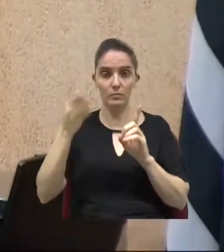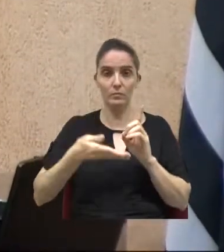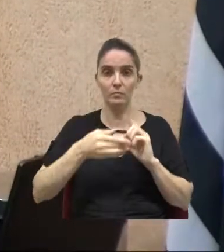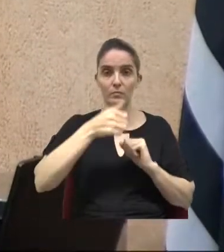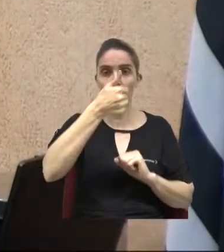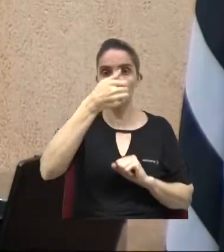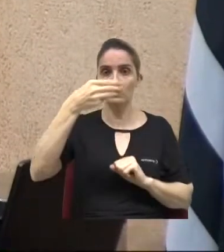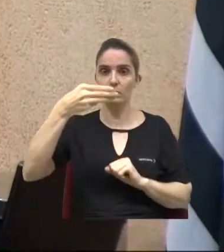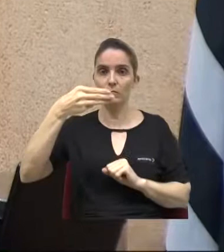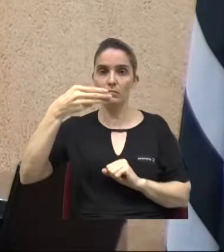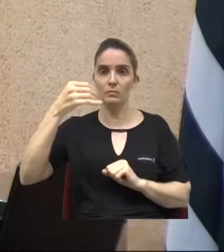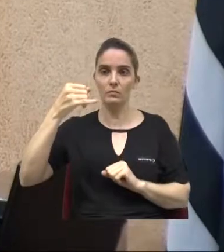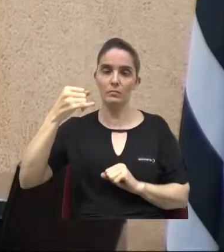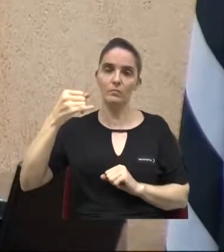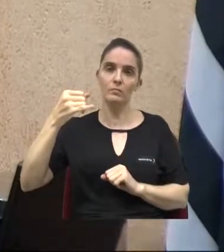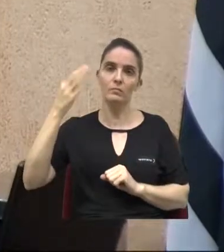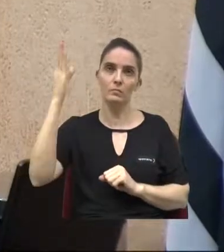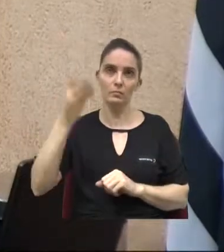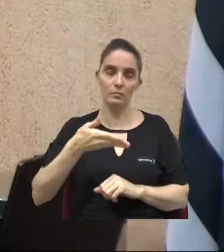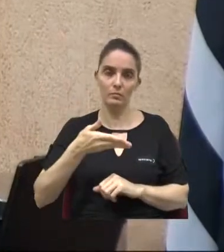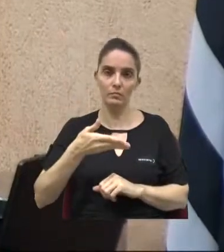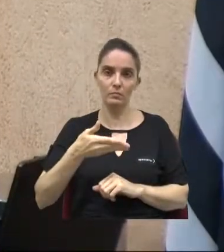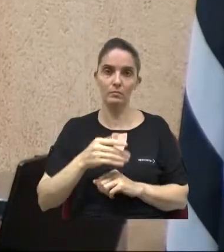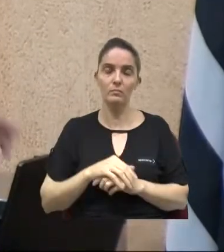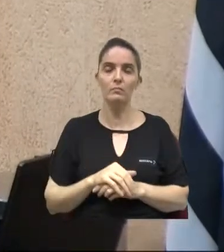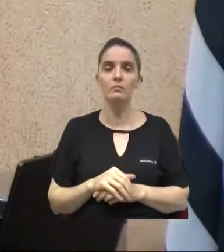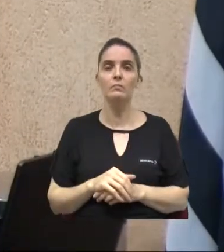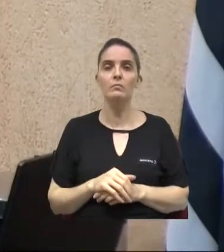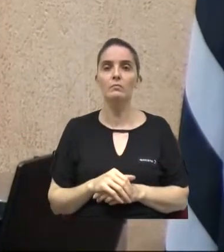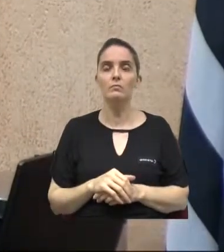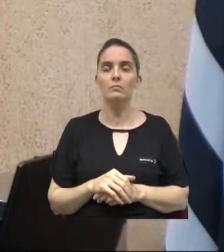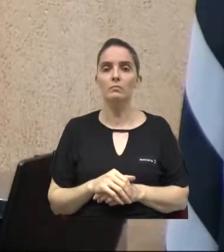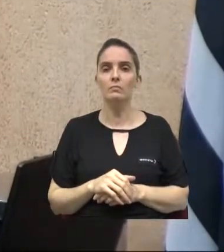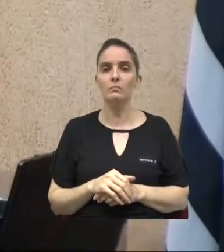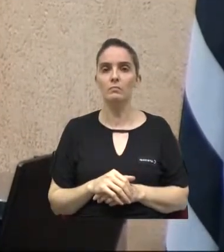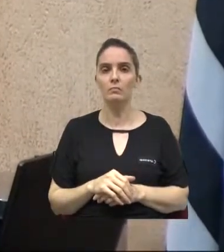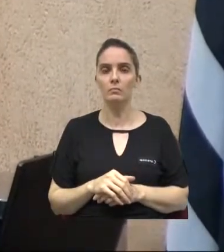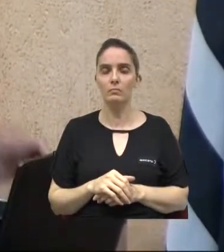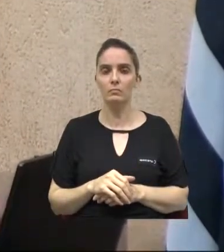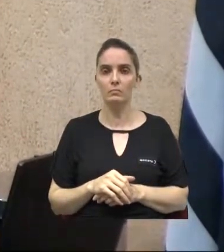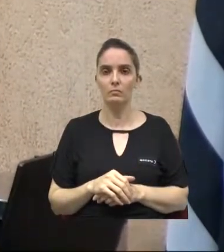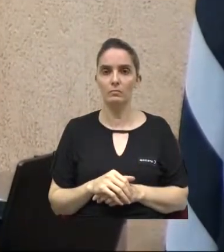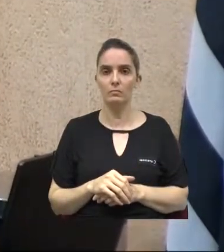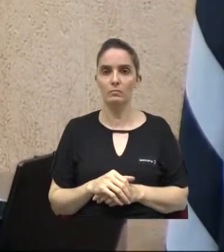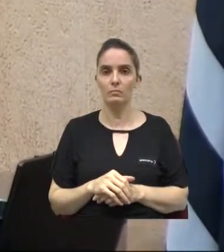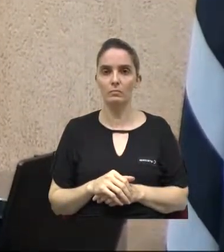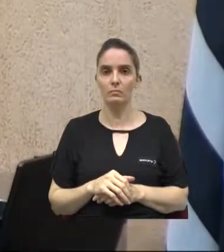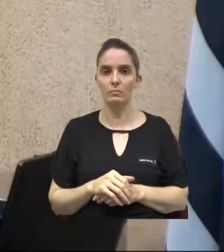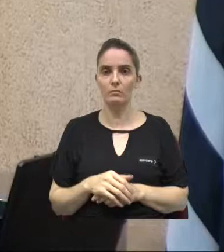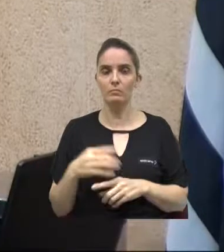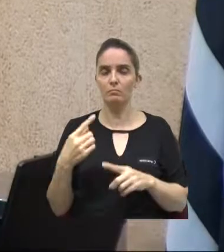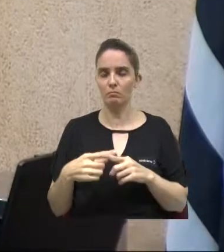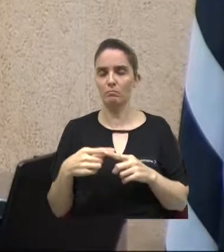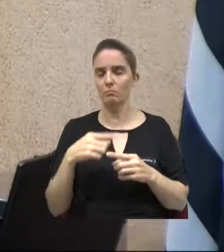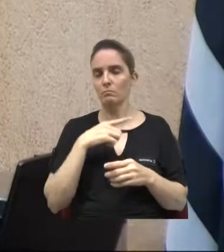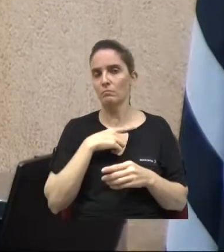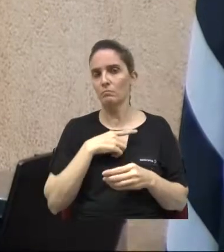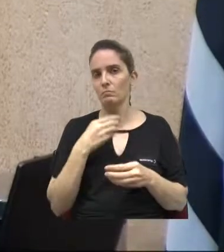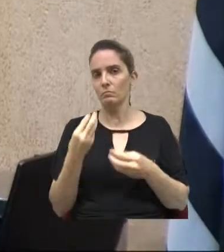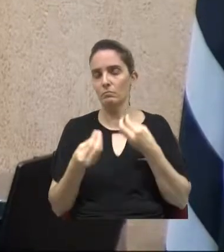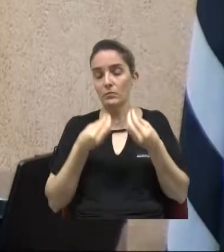milhão, até por essas plataformas que existem hoje aí no mercado, e